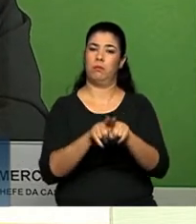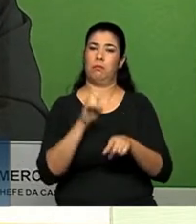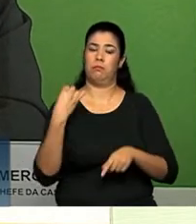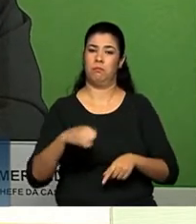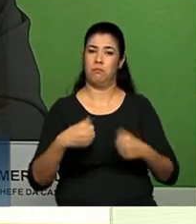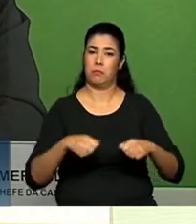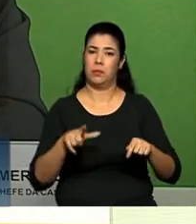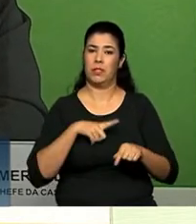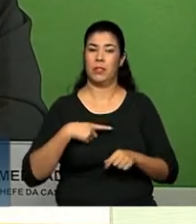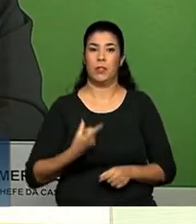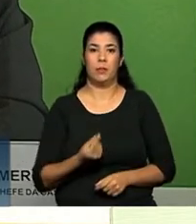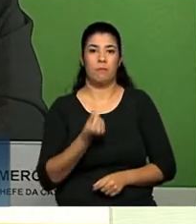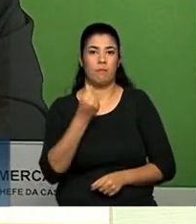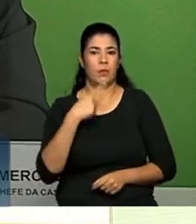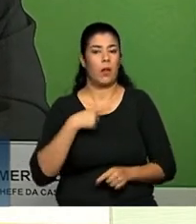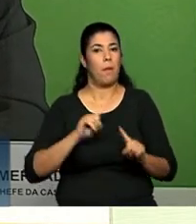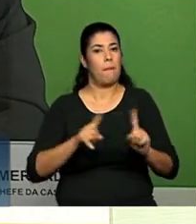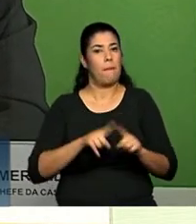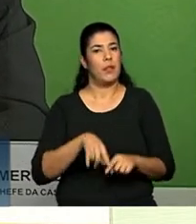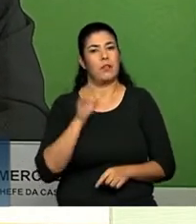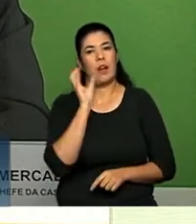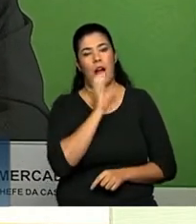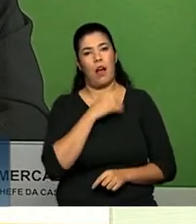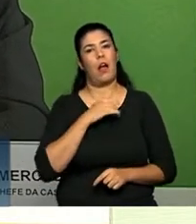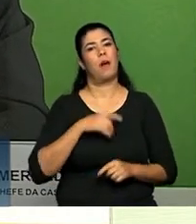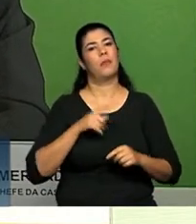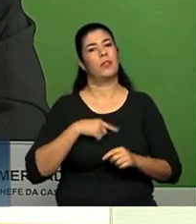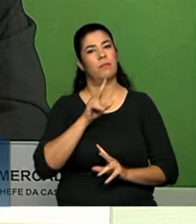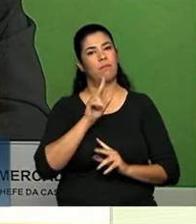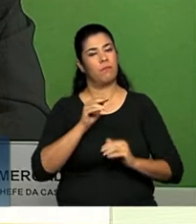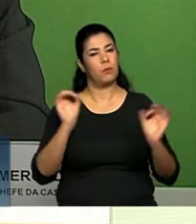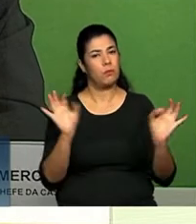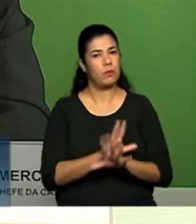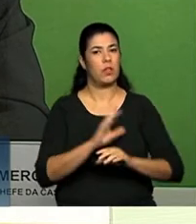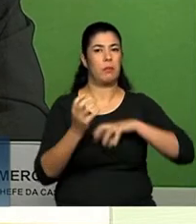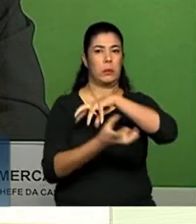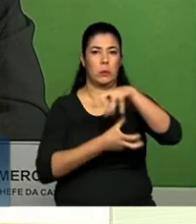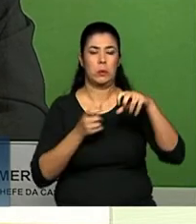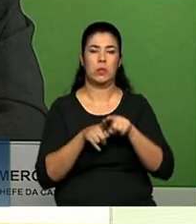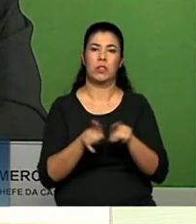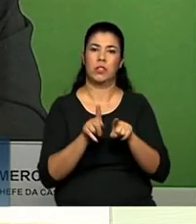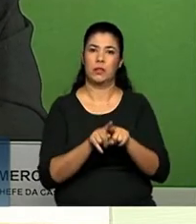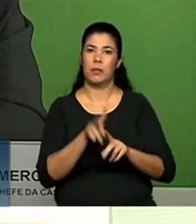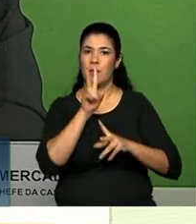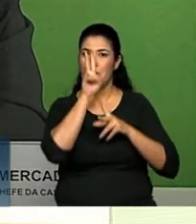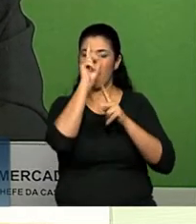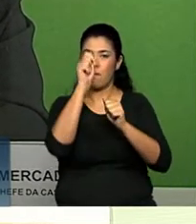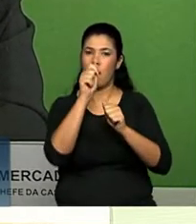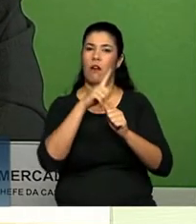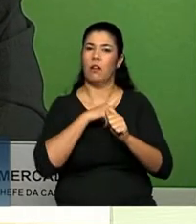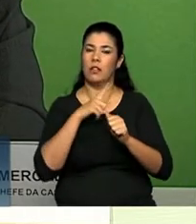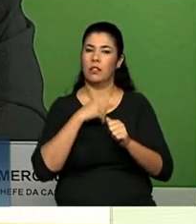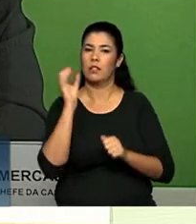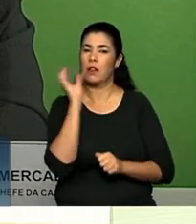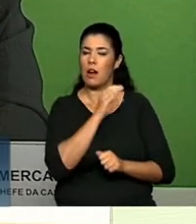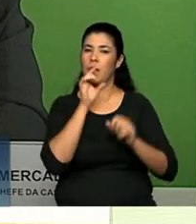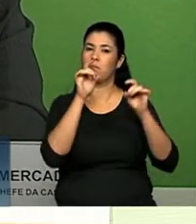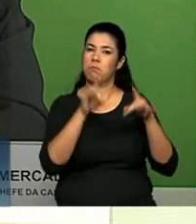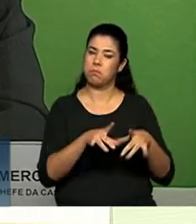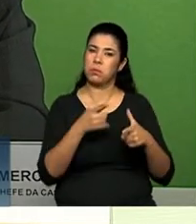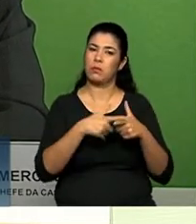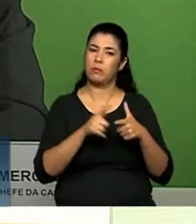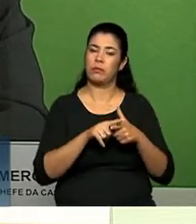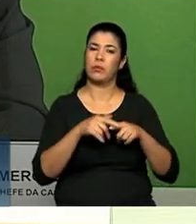Tem um custo, mas é um custo passageiro. Nós sairemos mais fortes e mais sustentáveis e mais rápidos desta